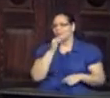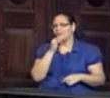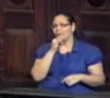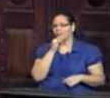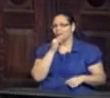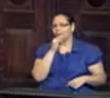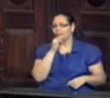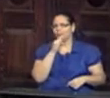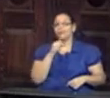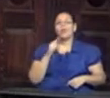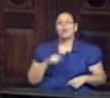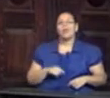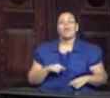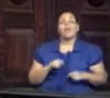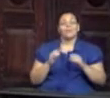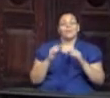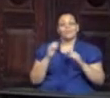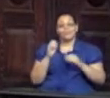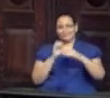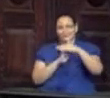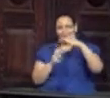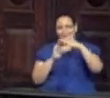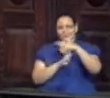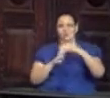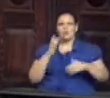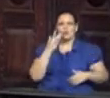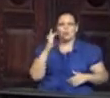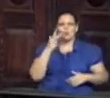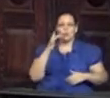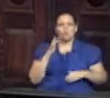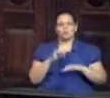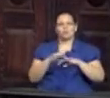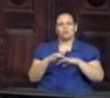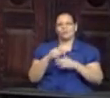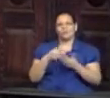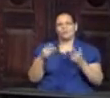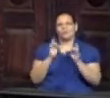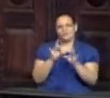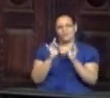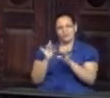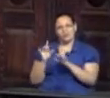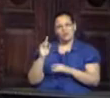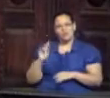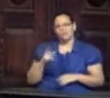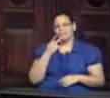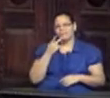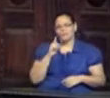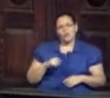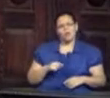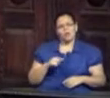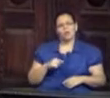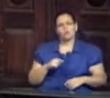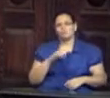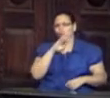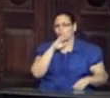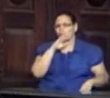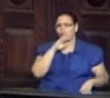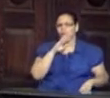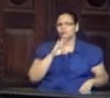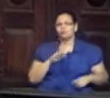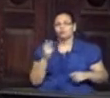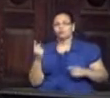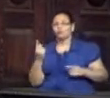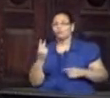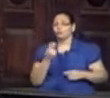termas, de joalheria e vai falar: incentivos fiscais são ruins. E é óbvio que a sociedade vai falar: incentivos fiscais são ruins. Os